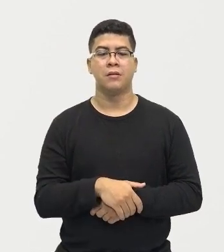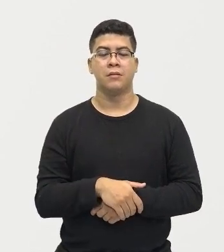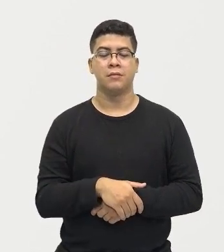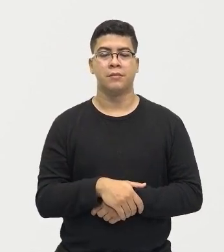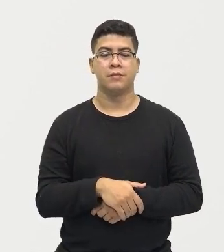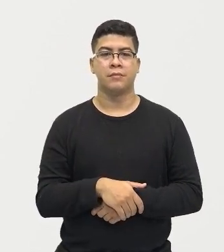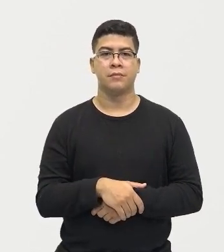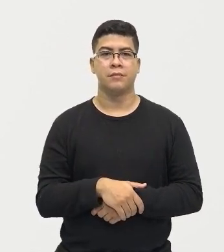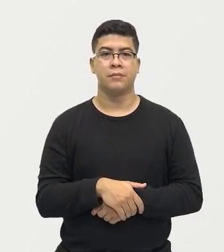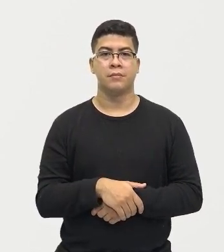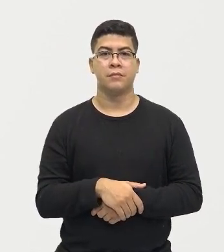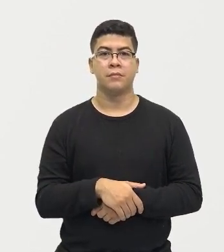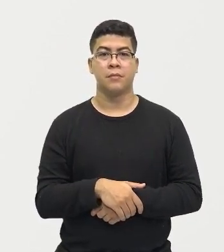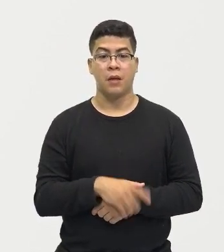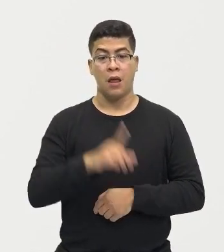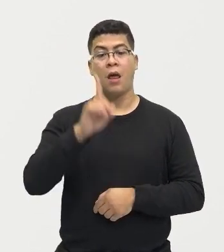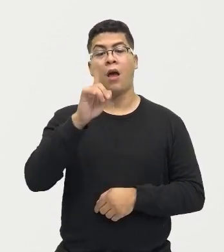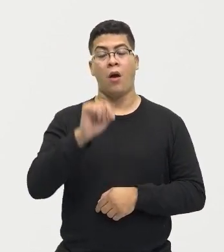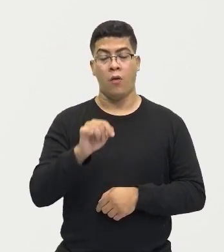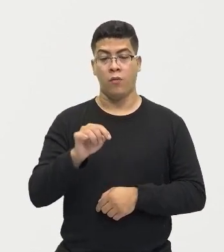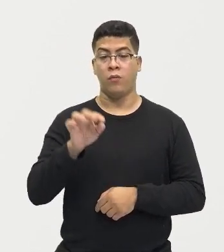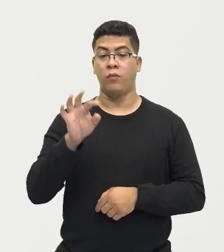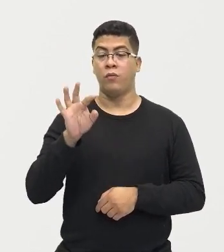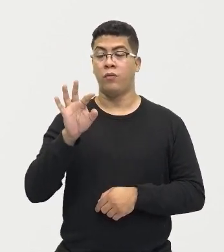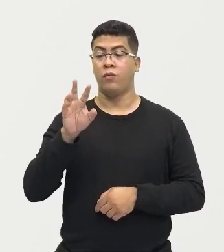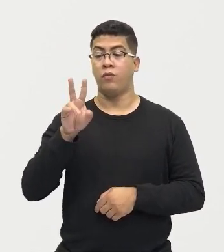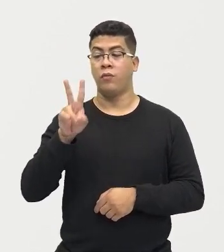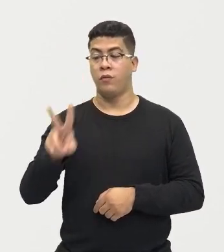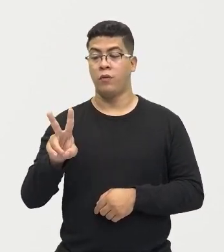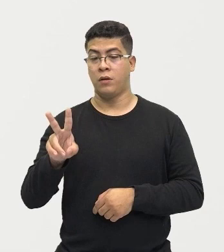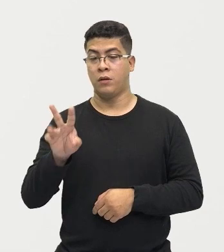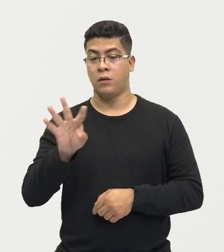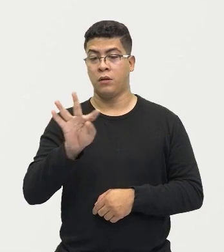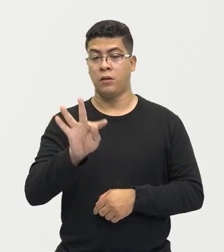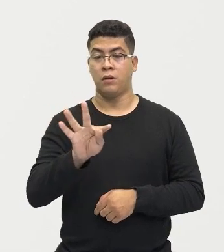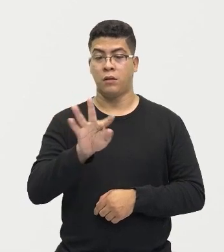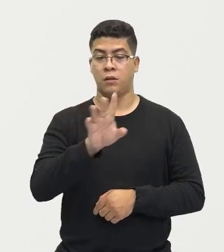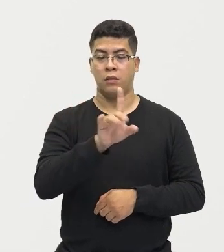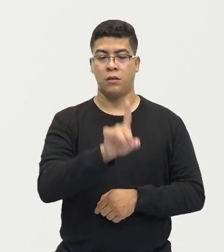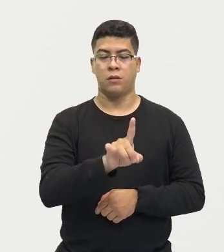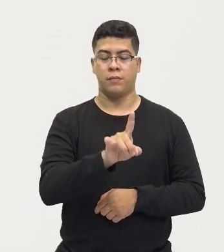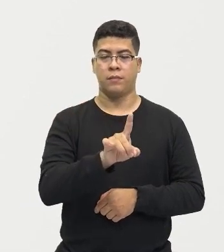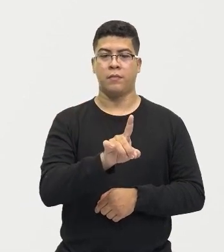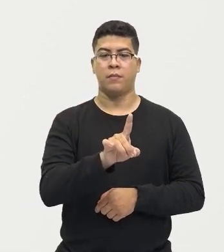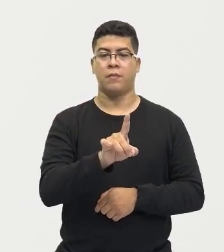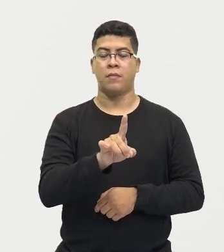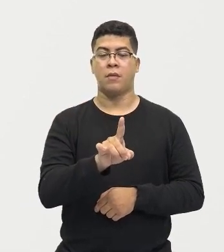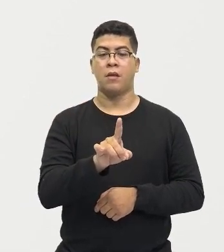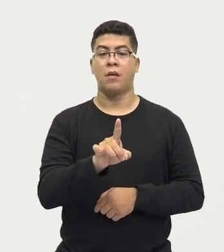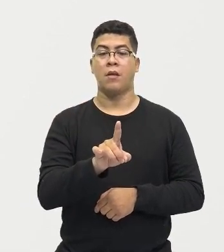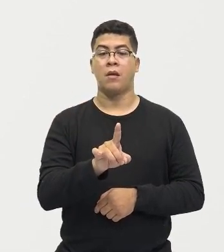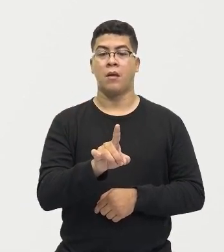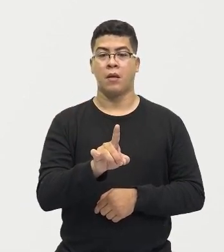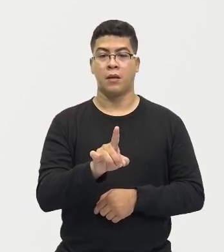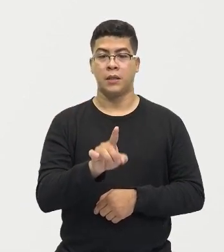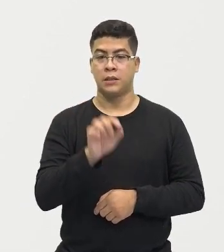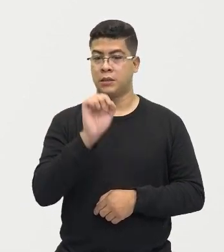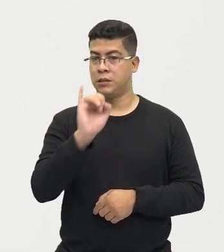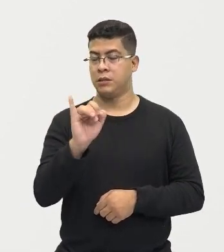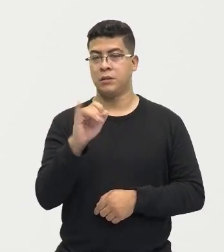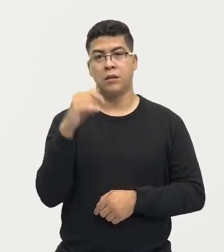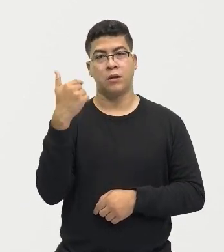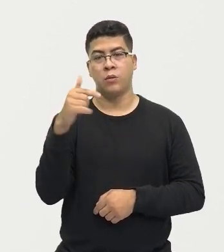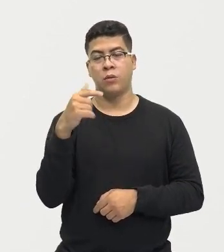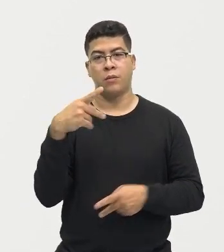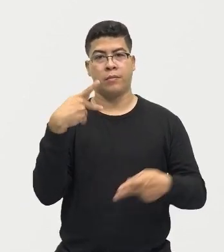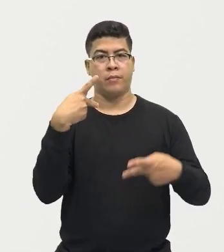direto. Esse complemento aqui chama-se objeto direto. Por quê? Porque não tem preposição aqui, ó. Só para